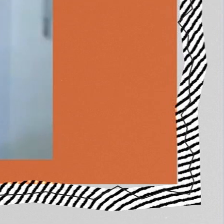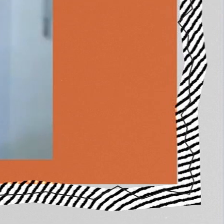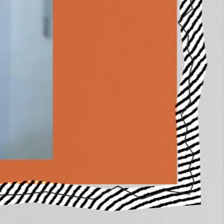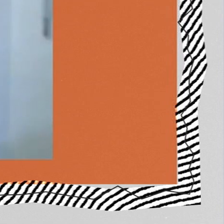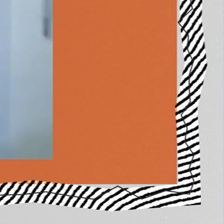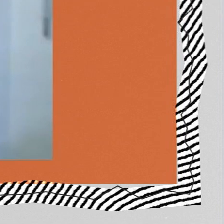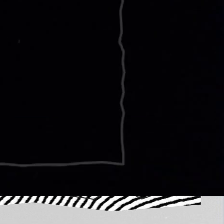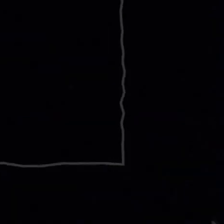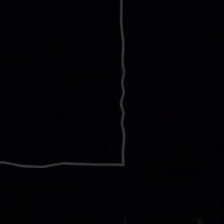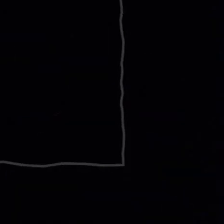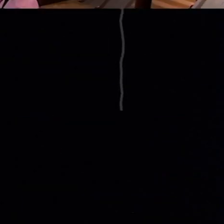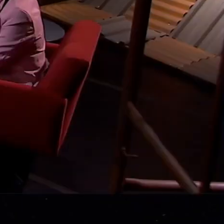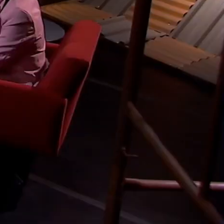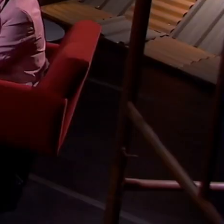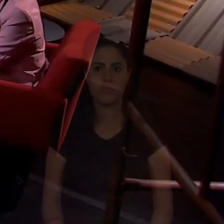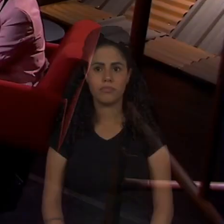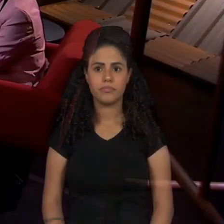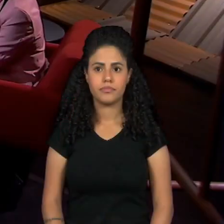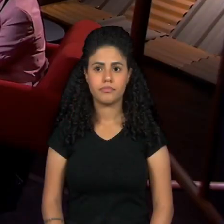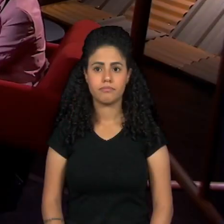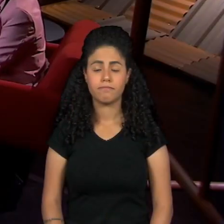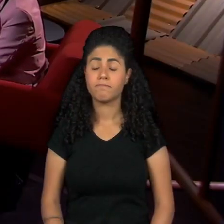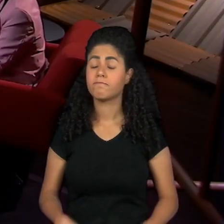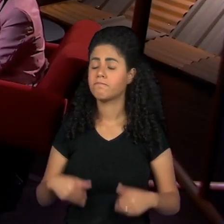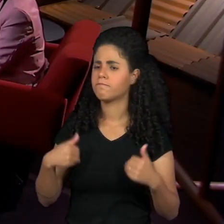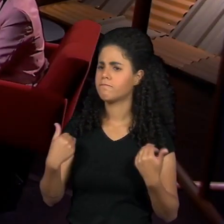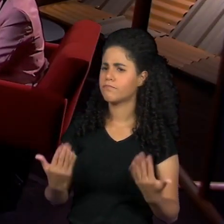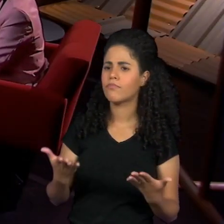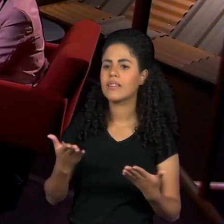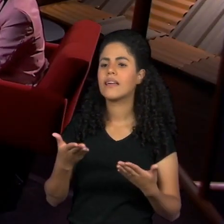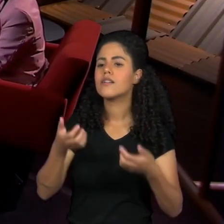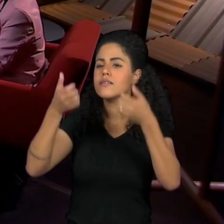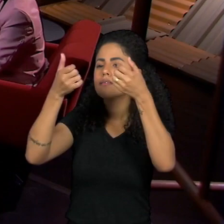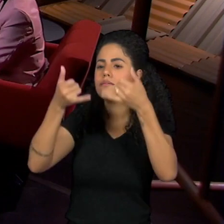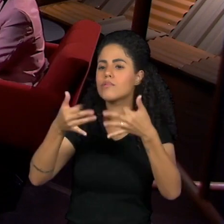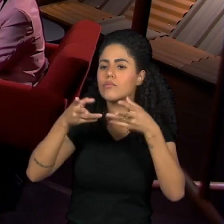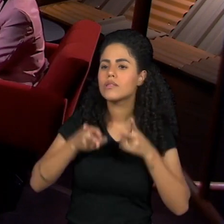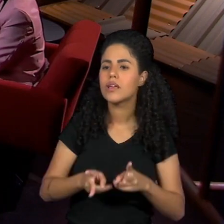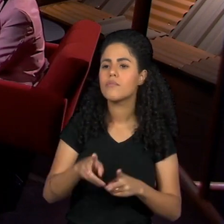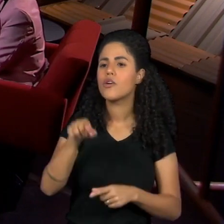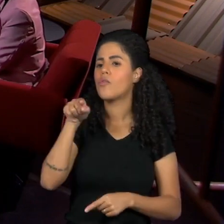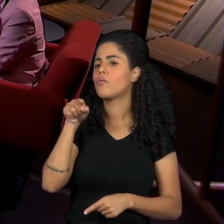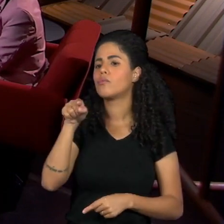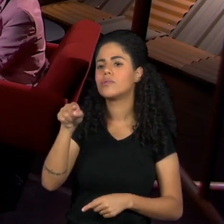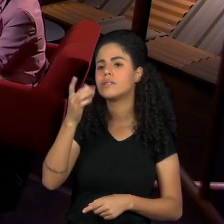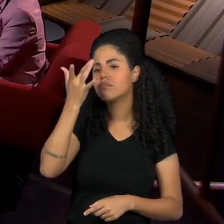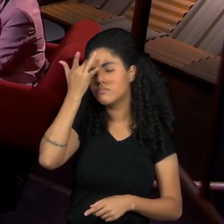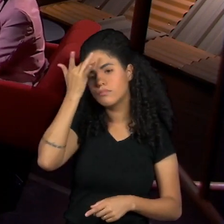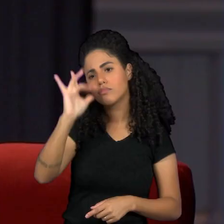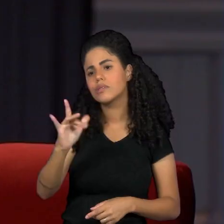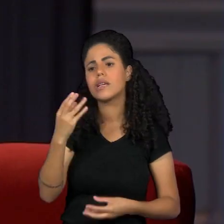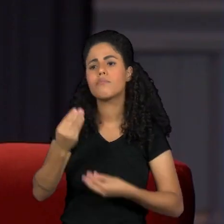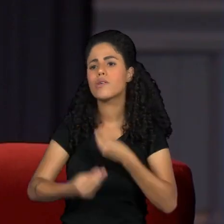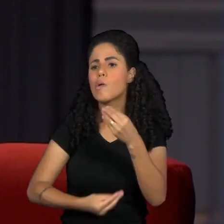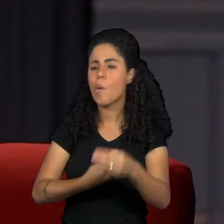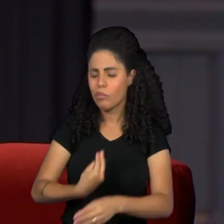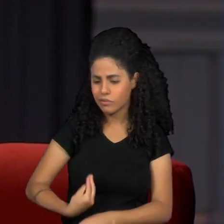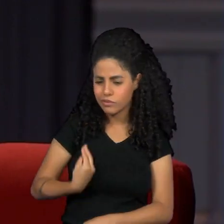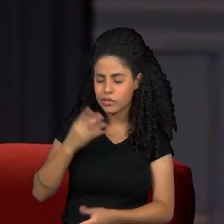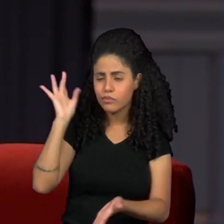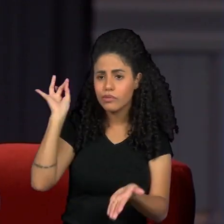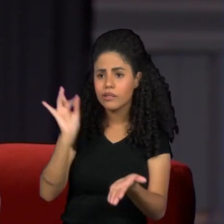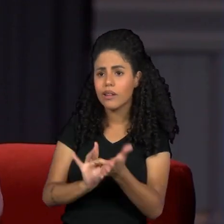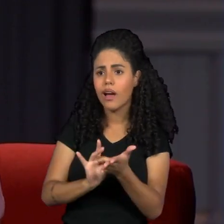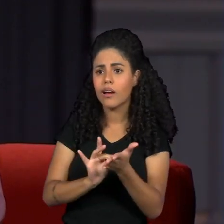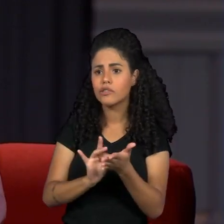e aumentativa. O que eu costumo falar é que muitas pessoas falam, ah, você não sabe a realidade que a gente vive. É muito triste o autismo,